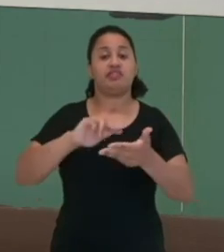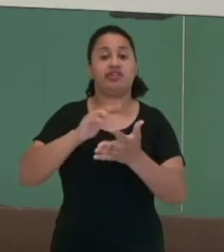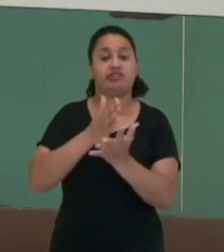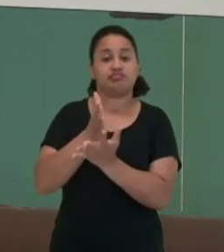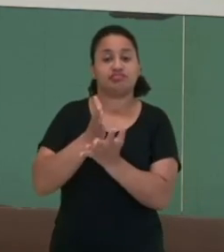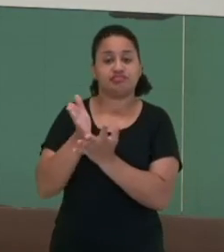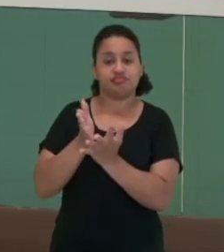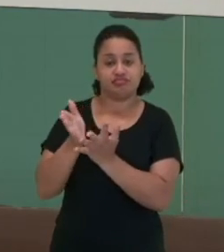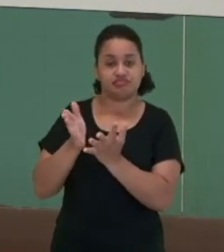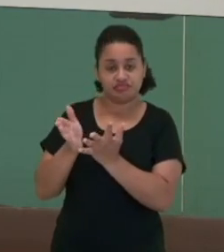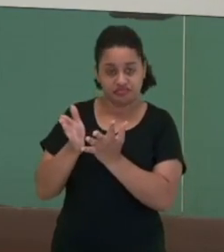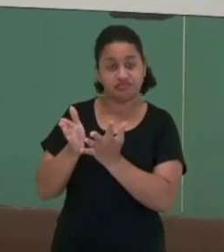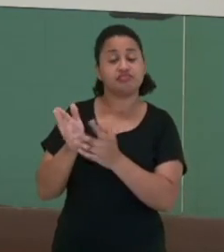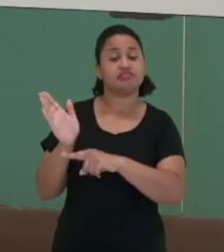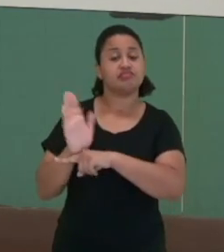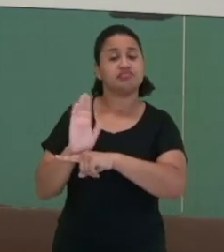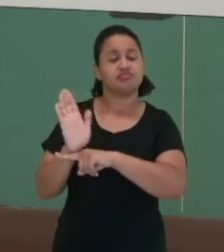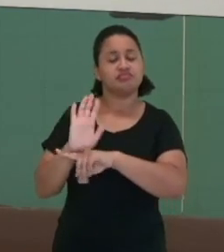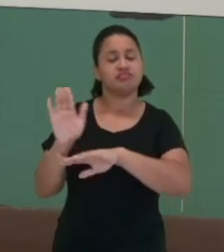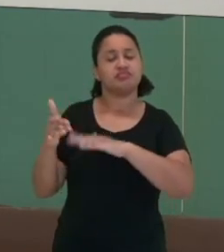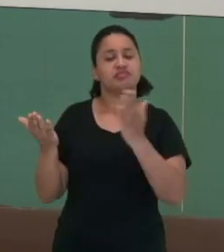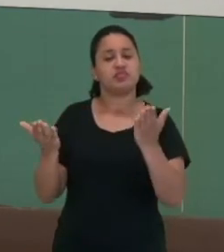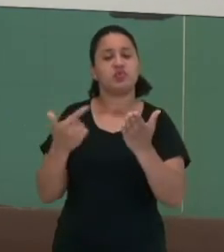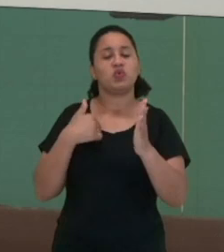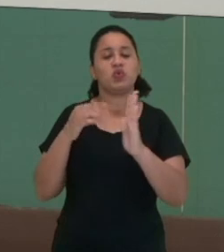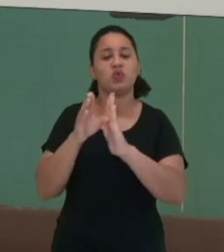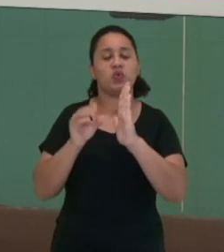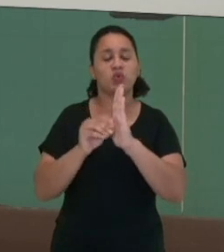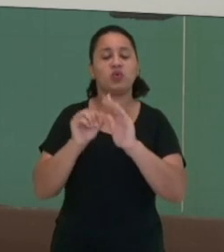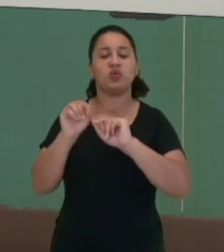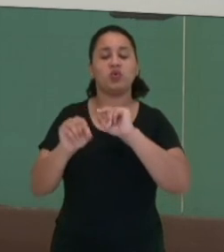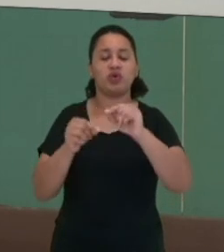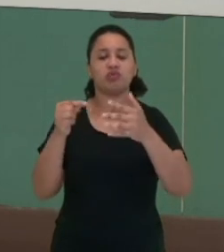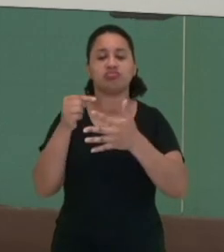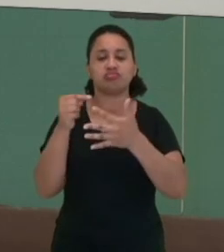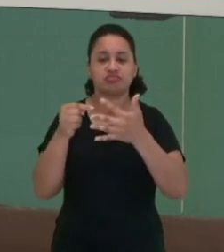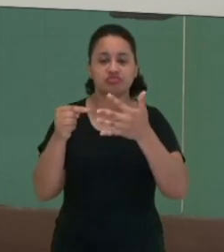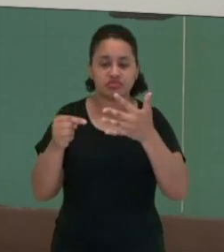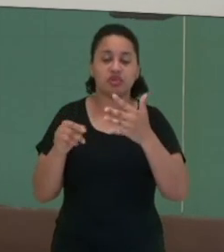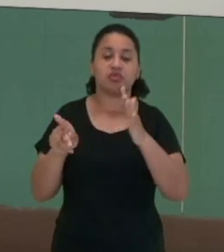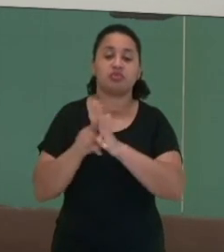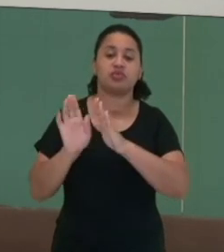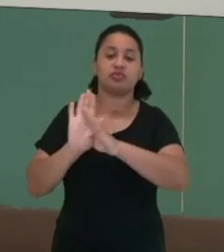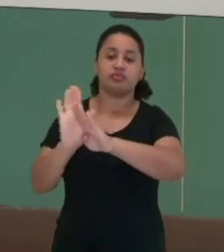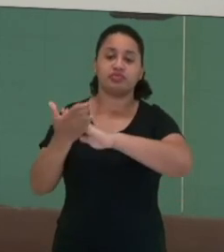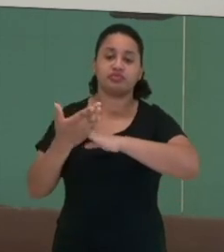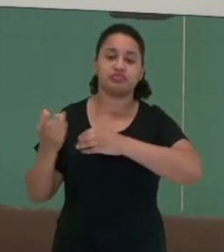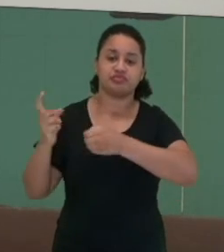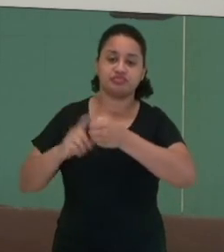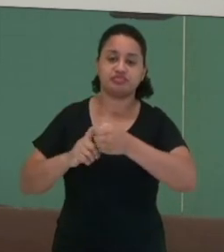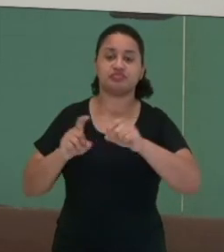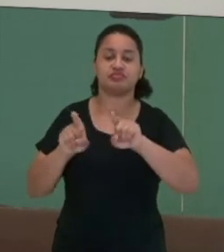várias áreas. No vídeo de hoje, a gente falou sobre os princípios do cooperativismo e